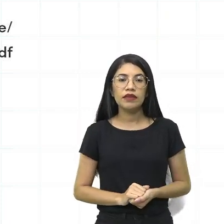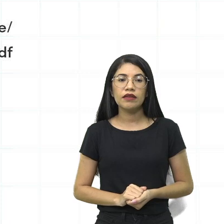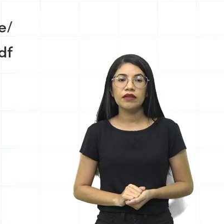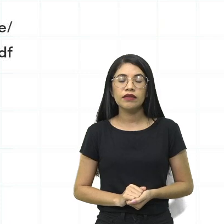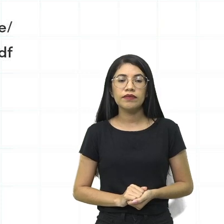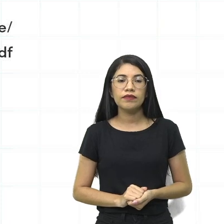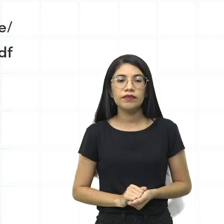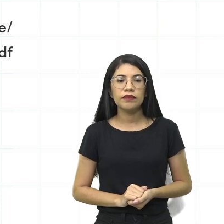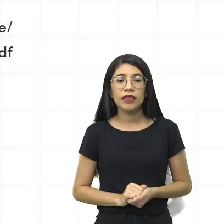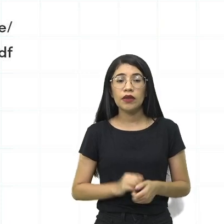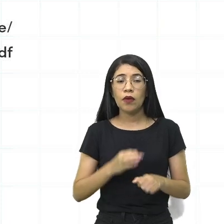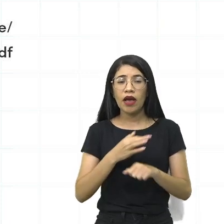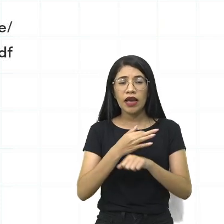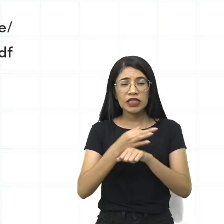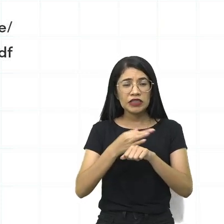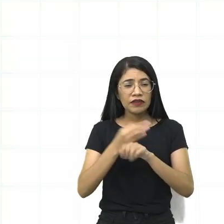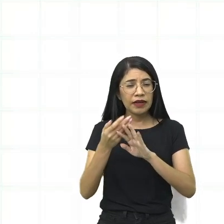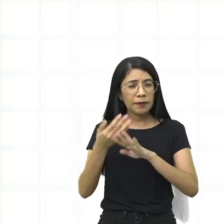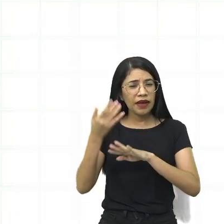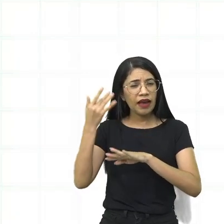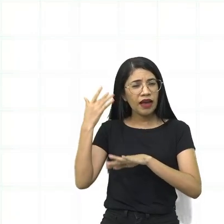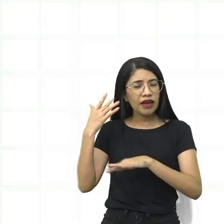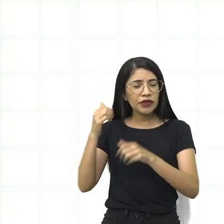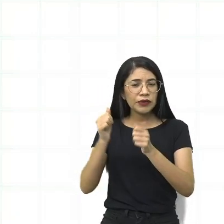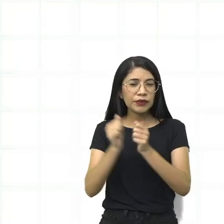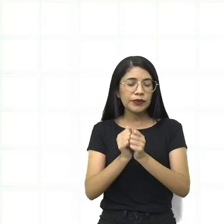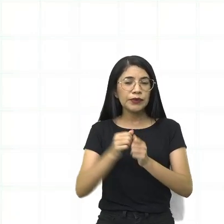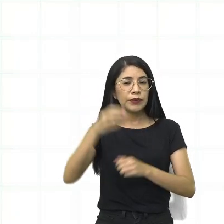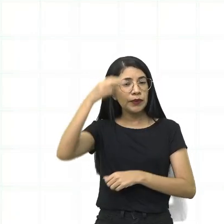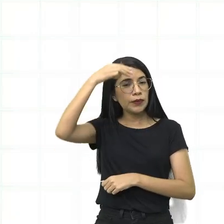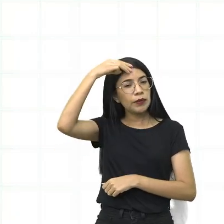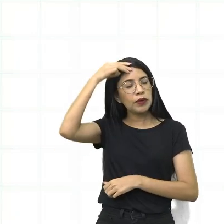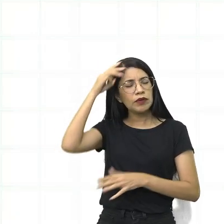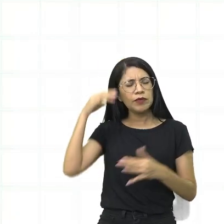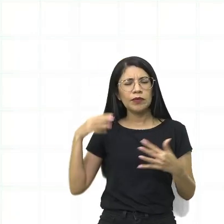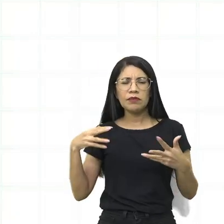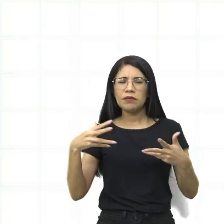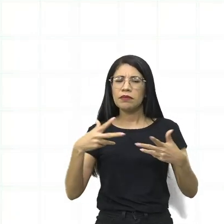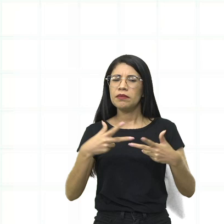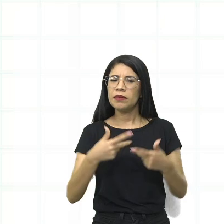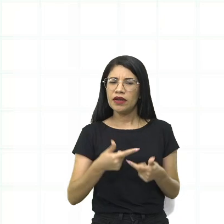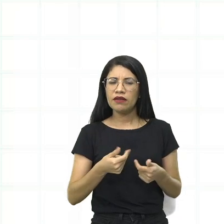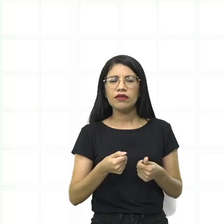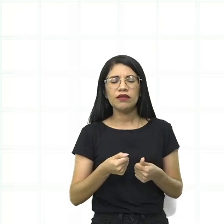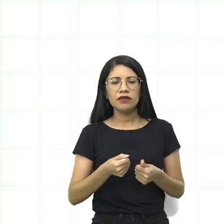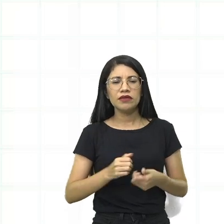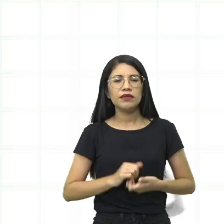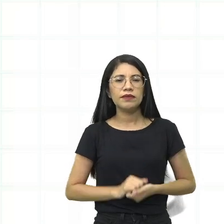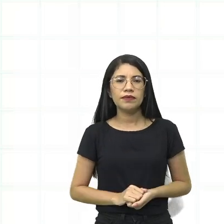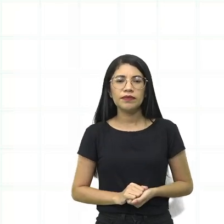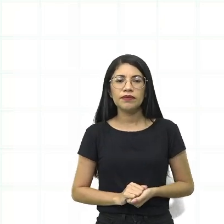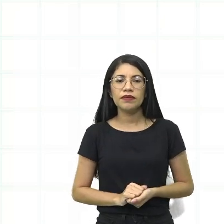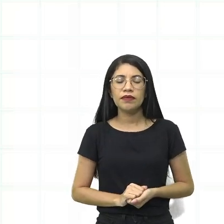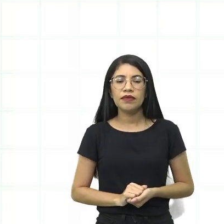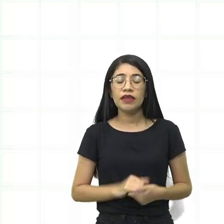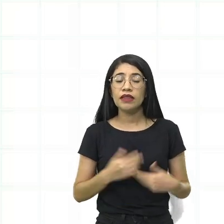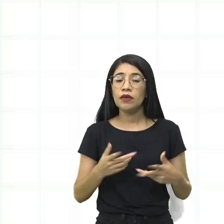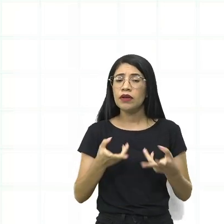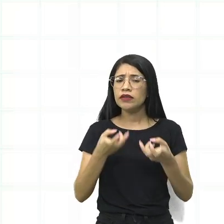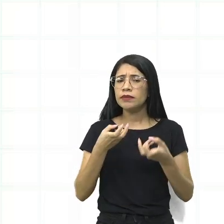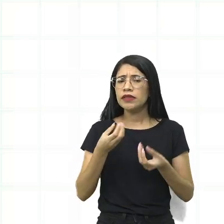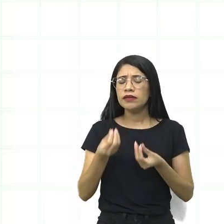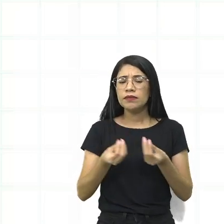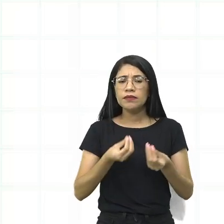Começa, né? Aquelas férias com os sobrinhos tinham sido maravilhosas. Como que nós